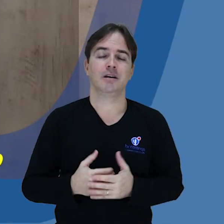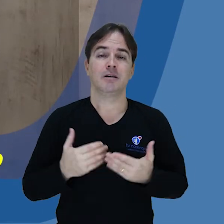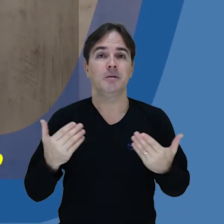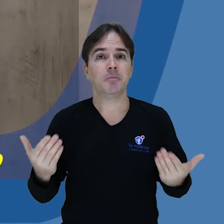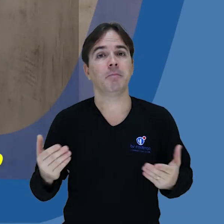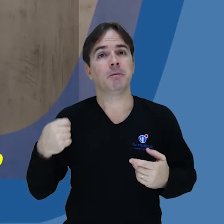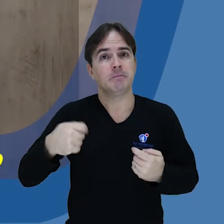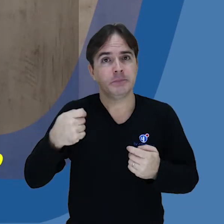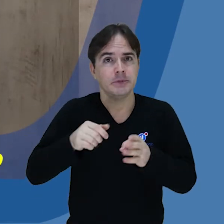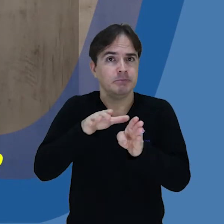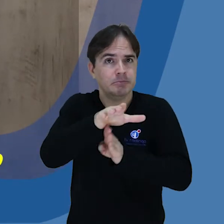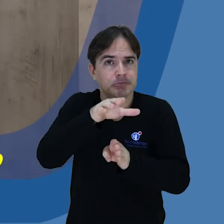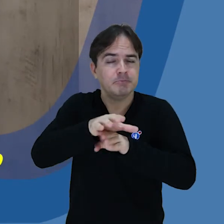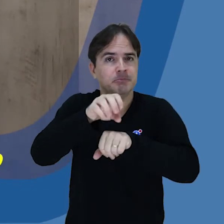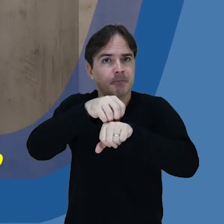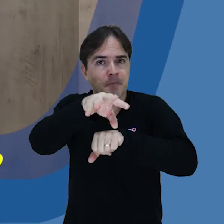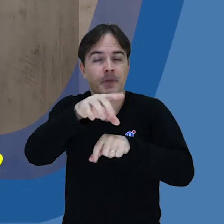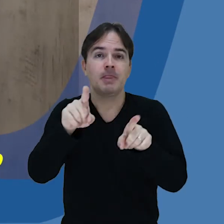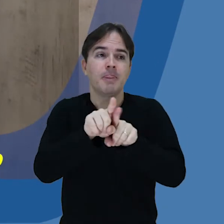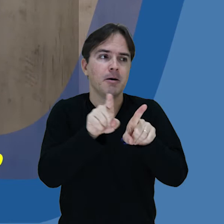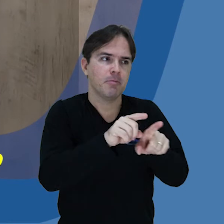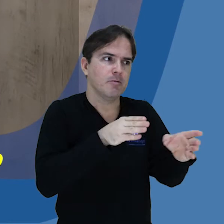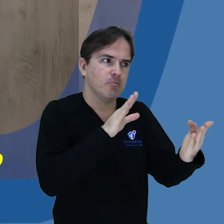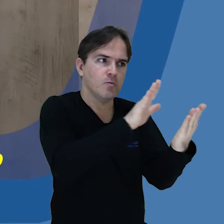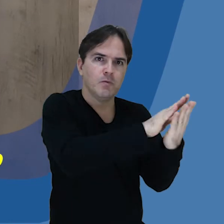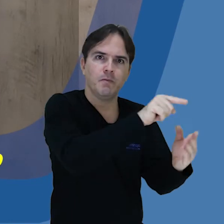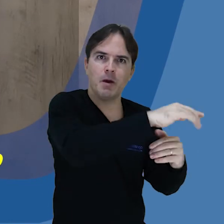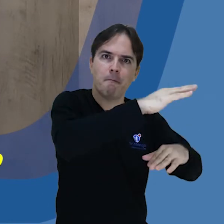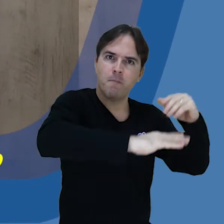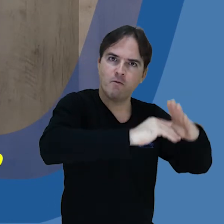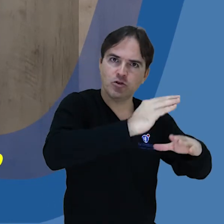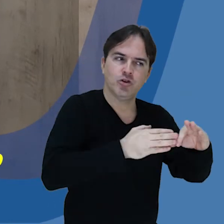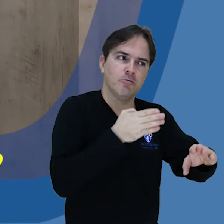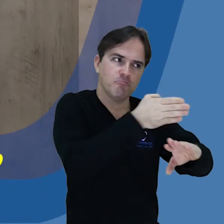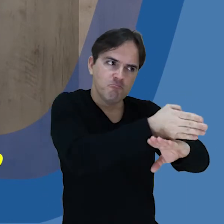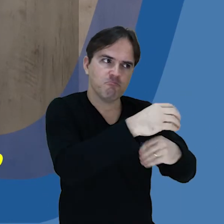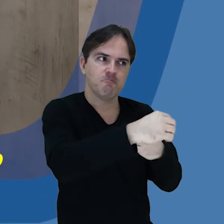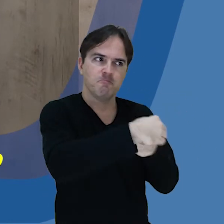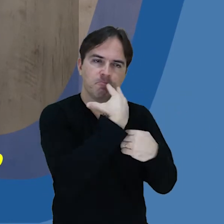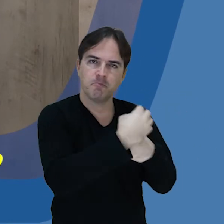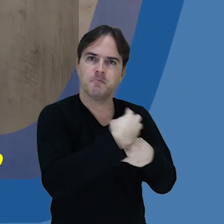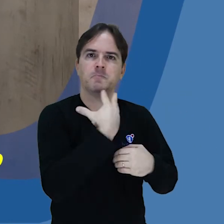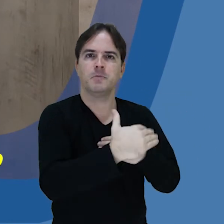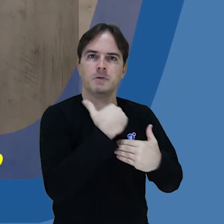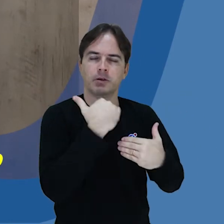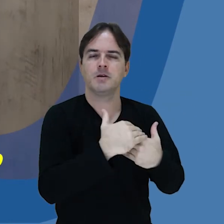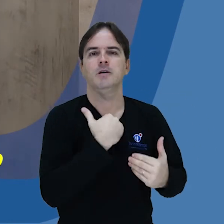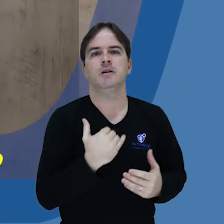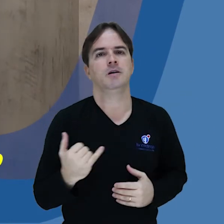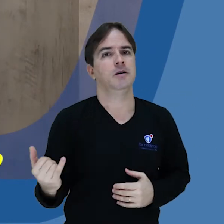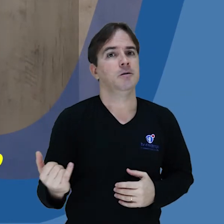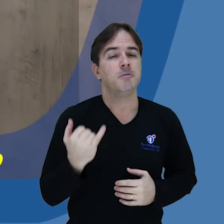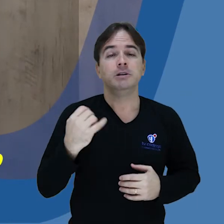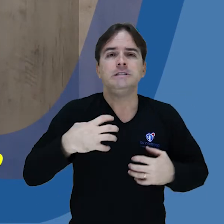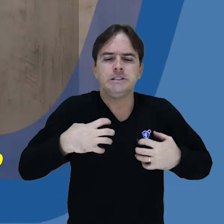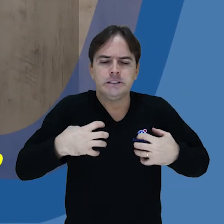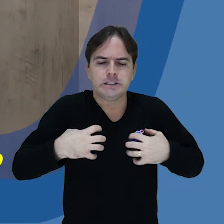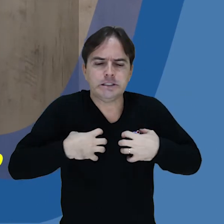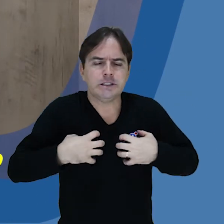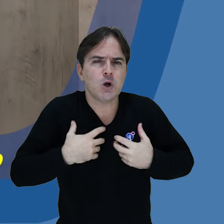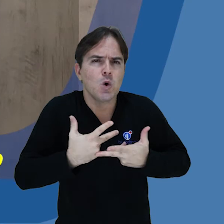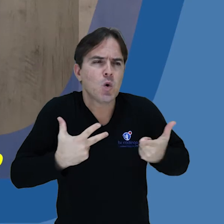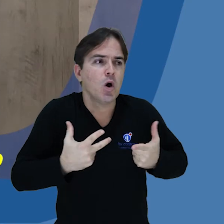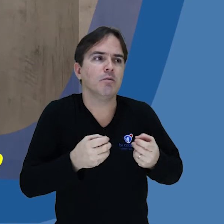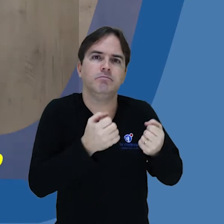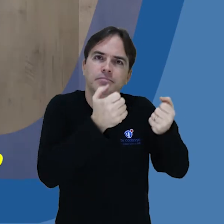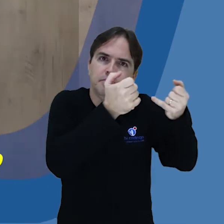tipo de orientação de um profissional. Busquem apoio de um profissional, estejam conscientes dos sintomas que vocês estão sentindo para que você não esteja